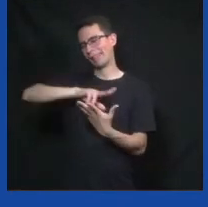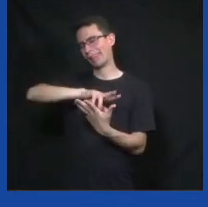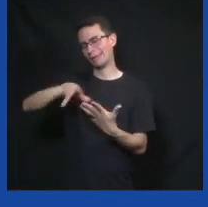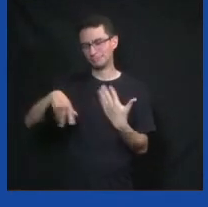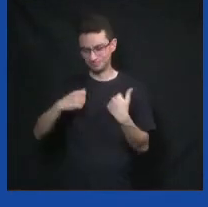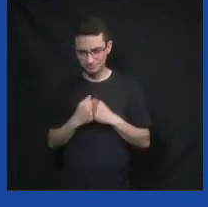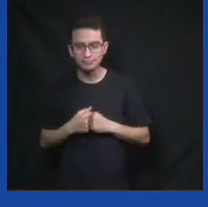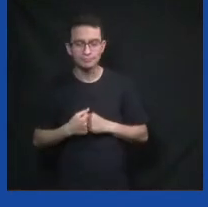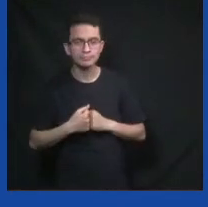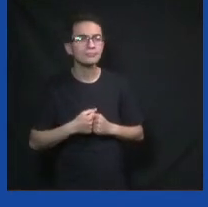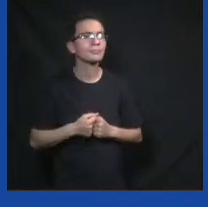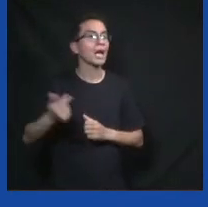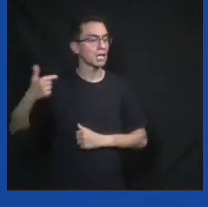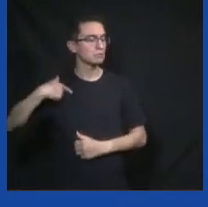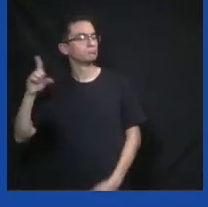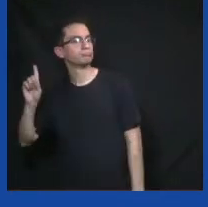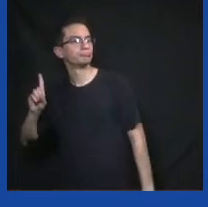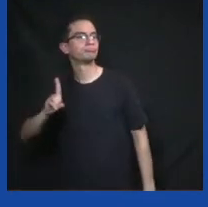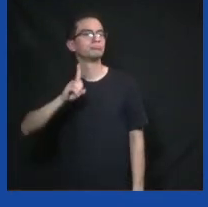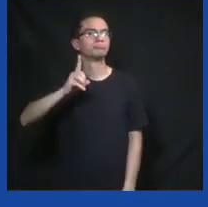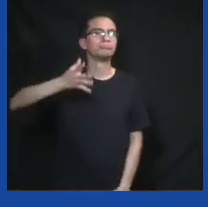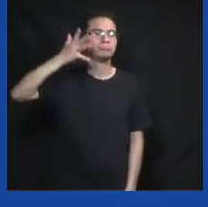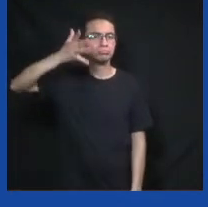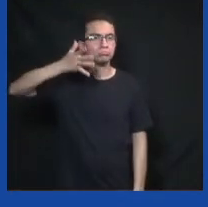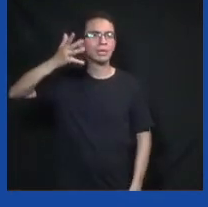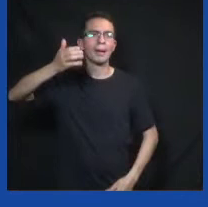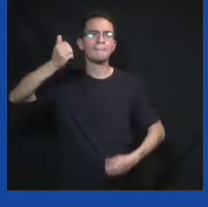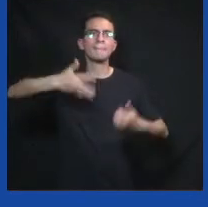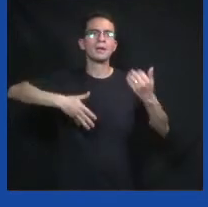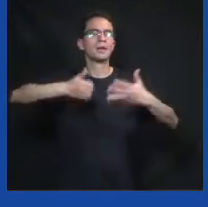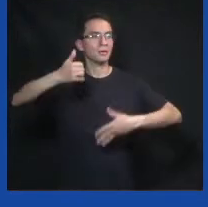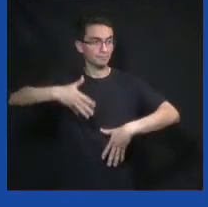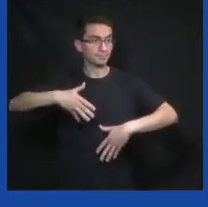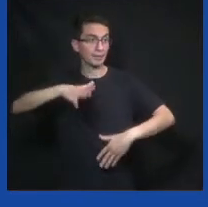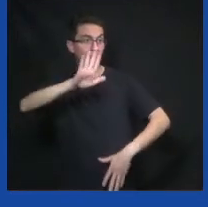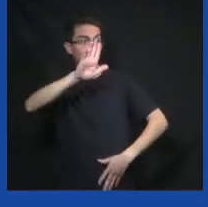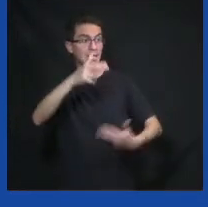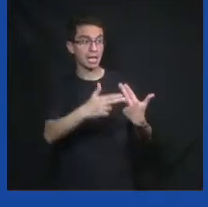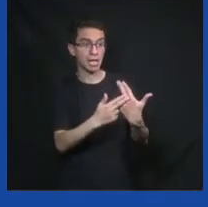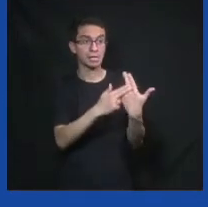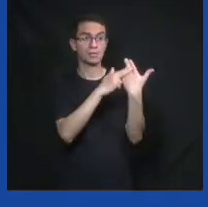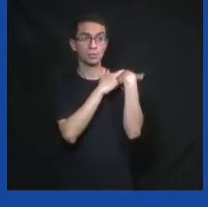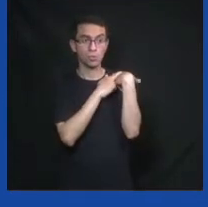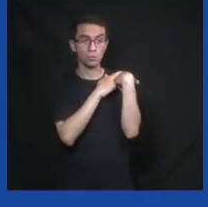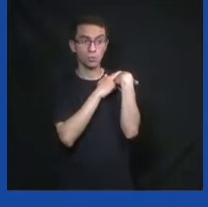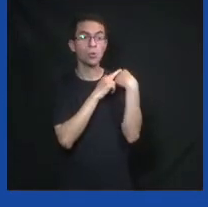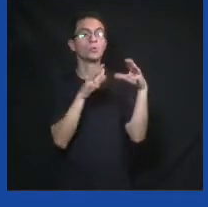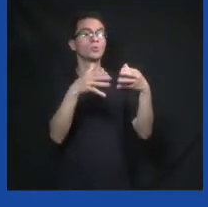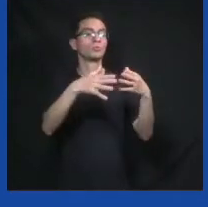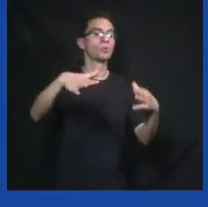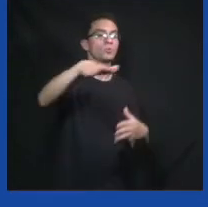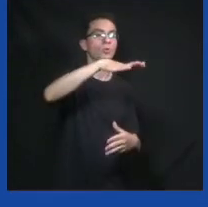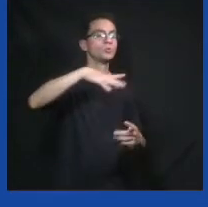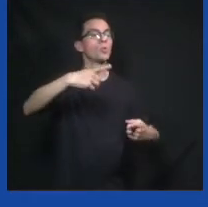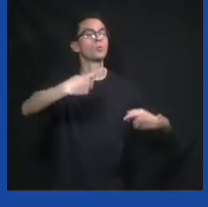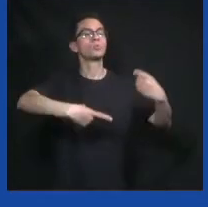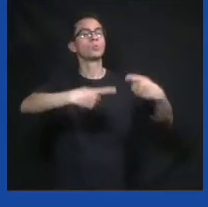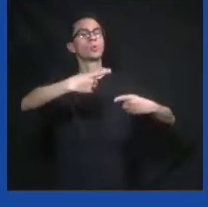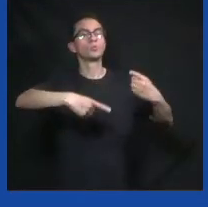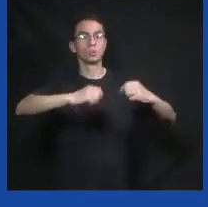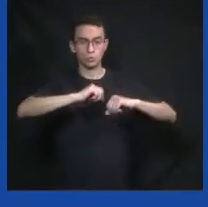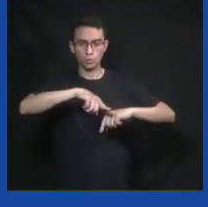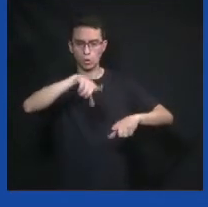fui dar uma palestra para um grupo dentro de um partido político e falei, cabe ao partido político doutrinar os seus, e uma